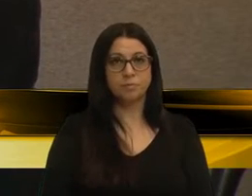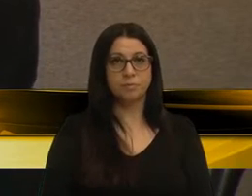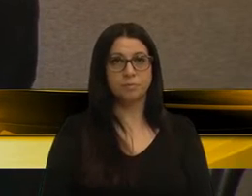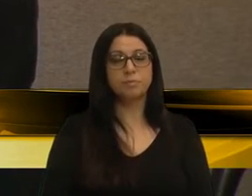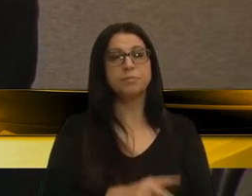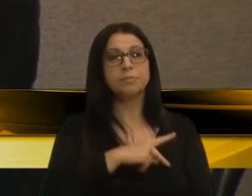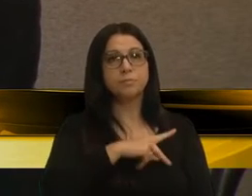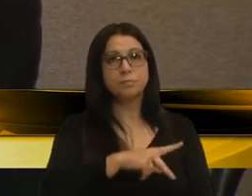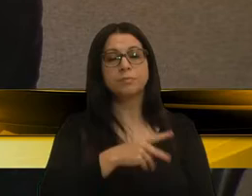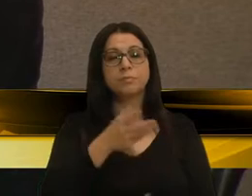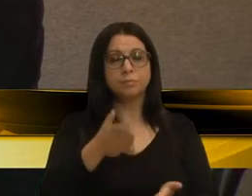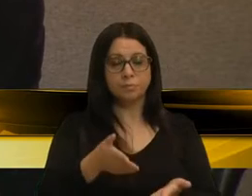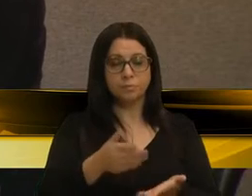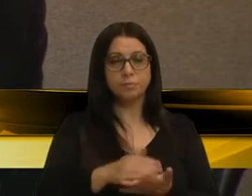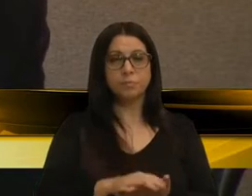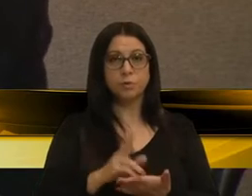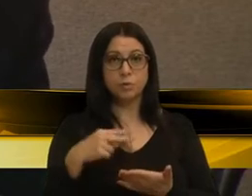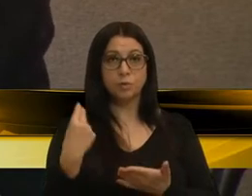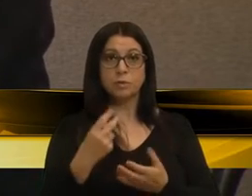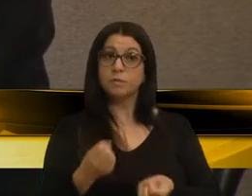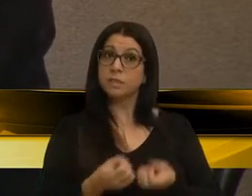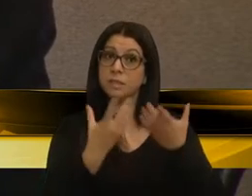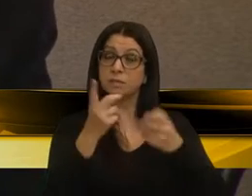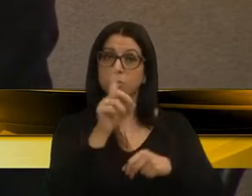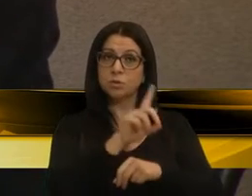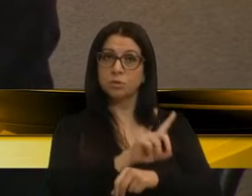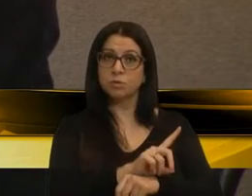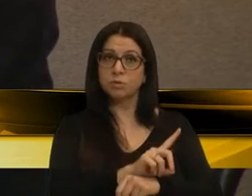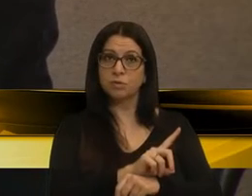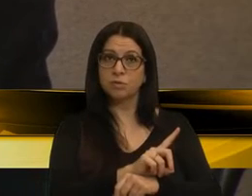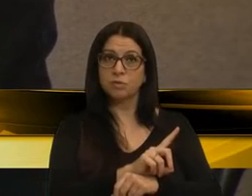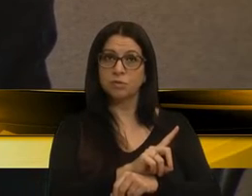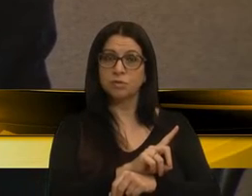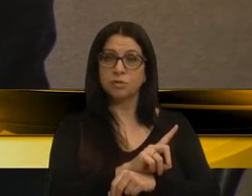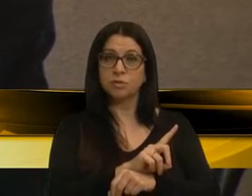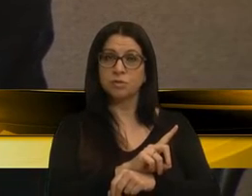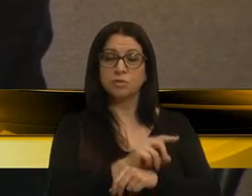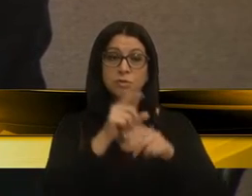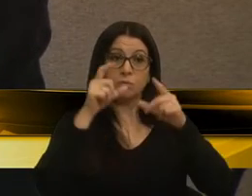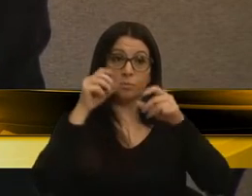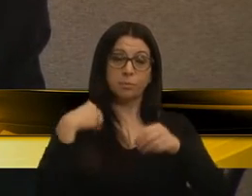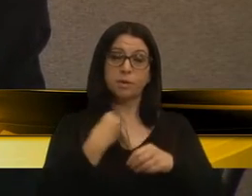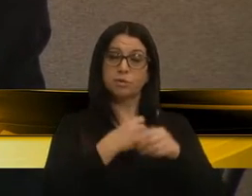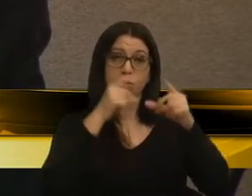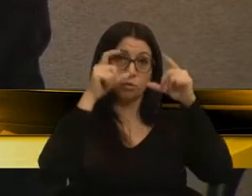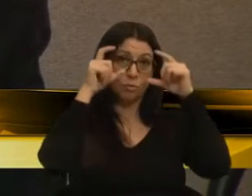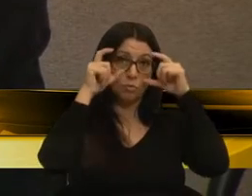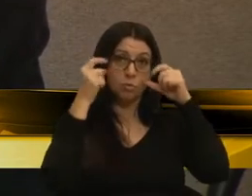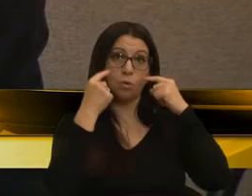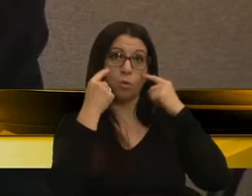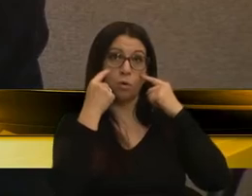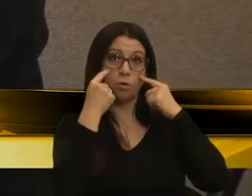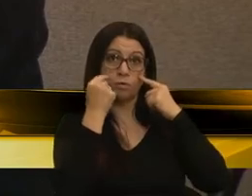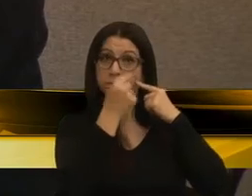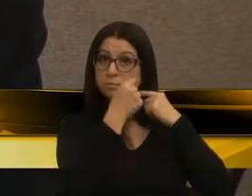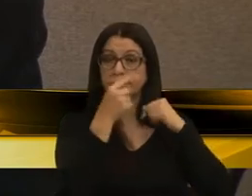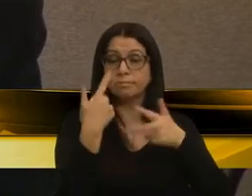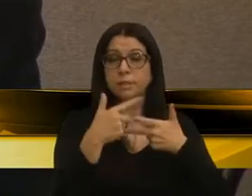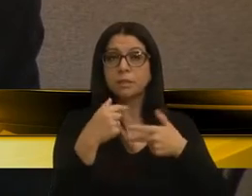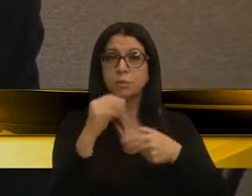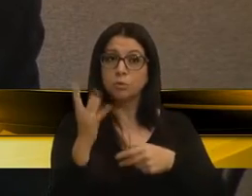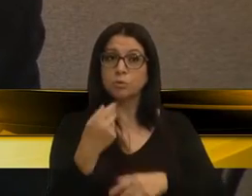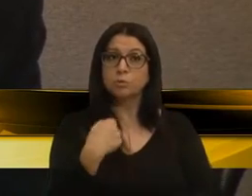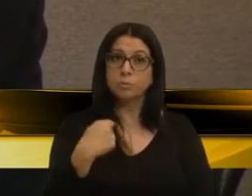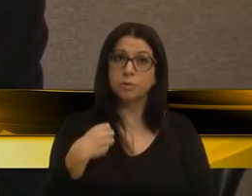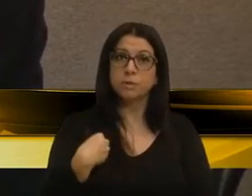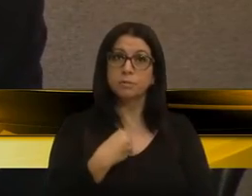senhor presidente, hoje nós comemoramos o dia do oftalmologista. Todos nós precisamos desse médico,